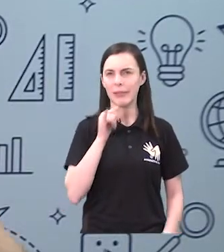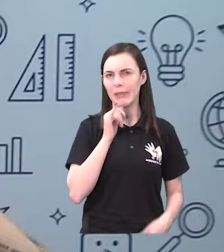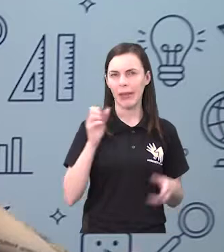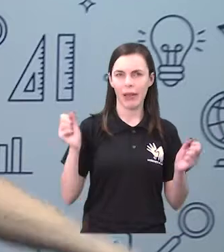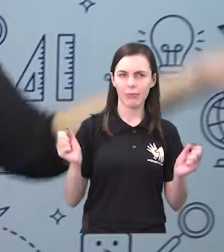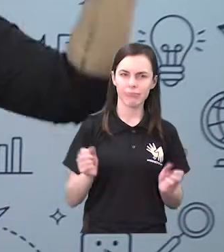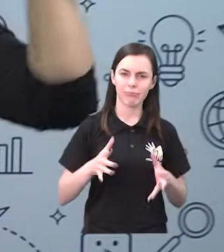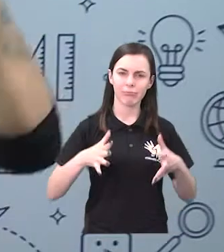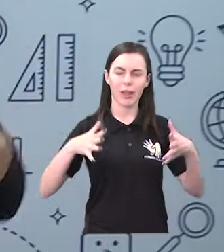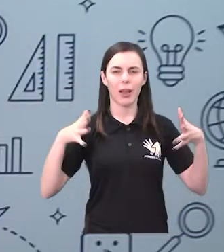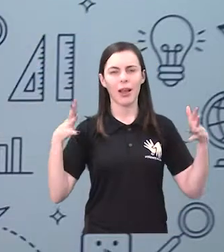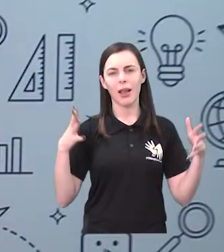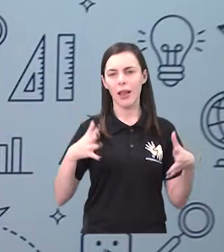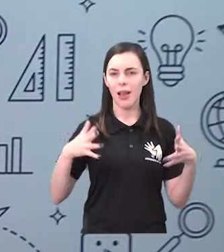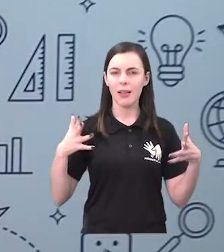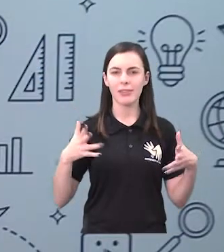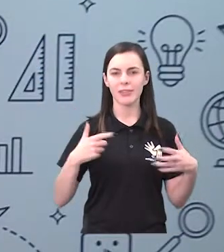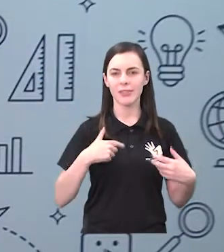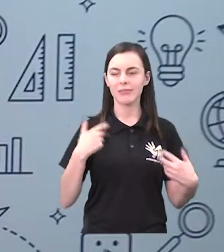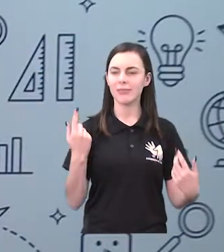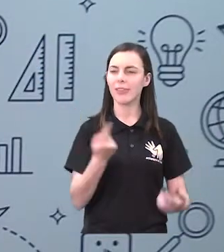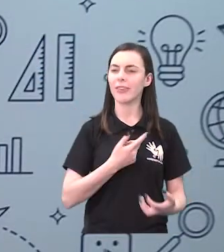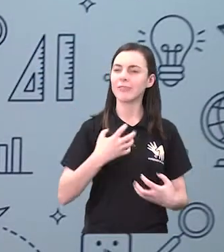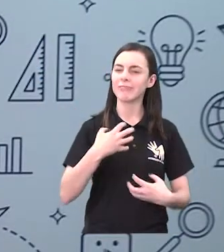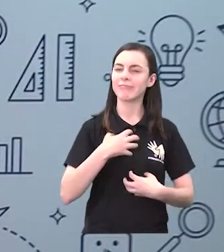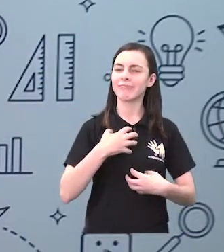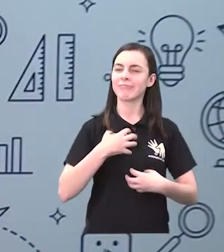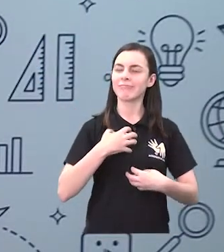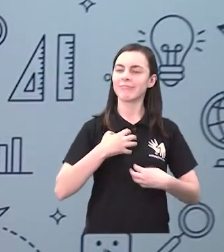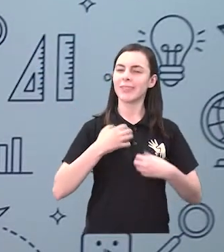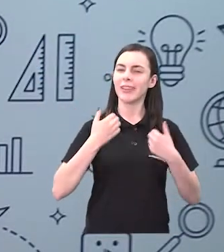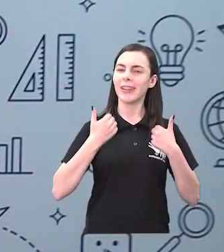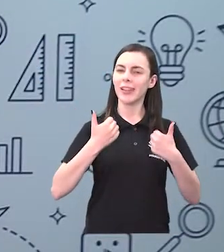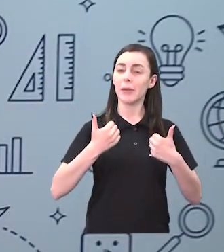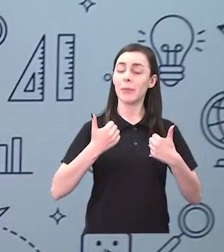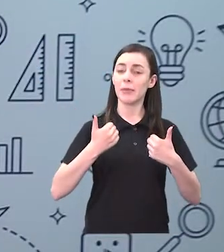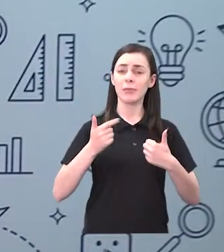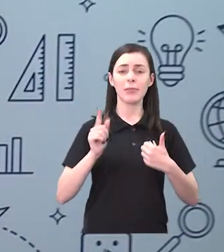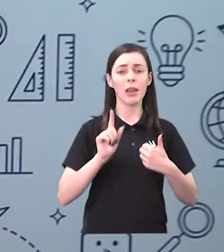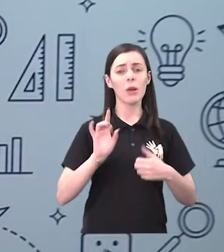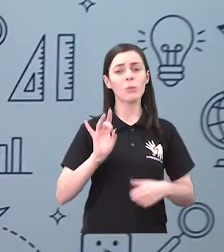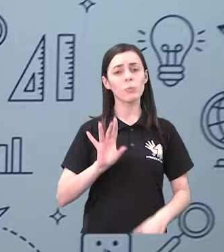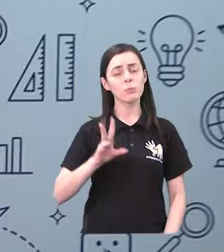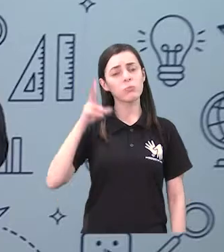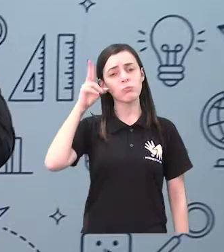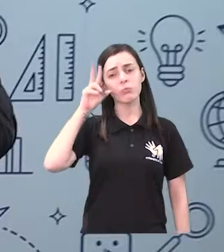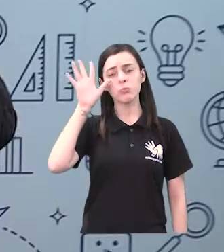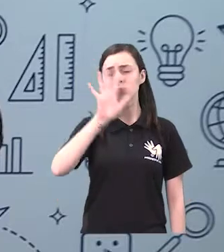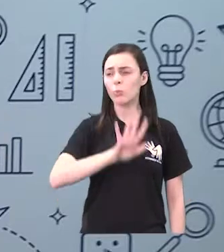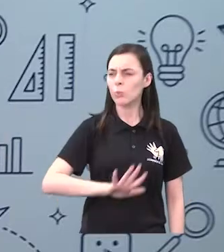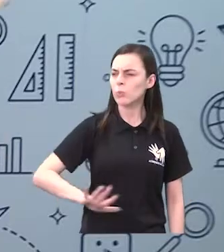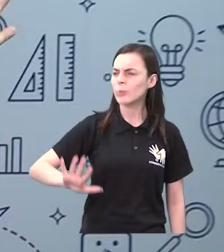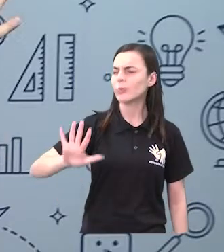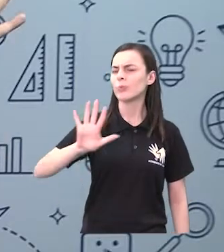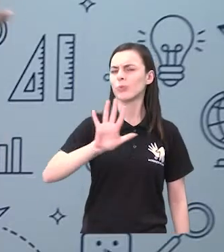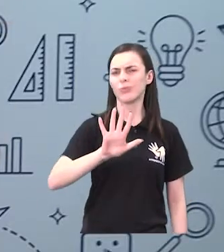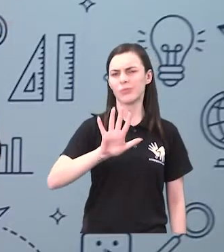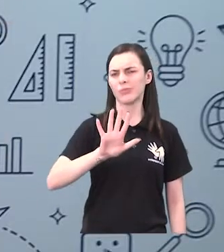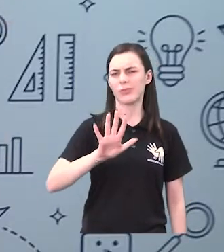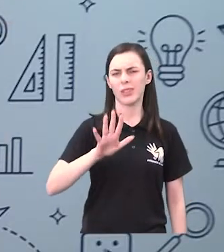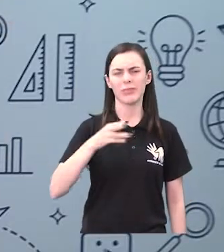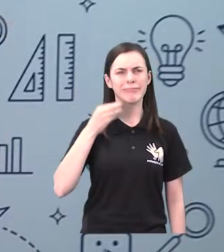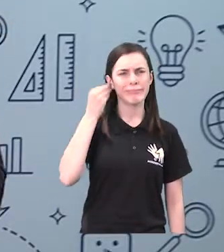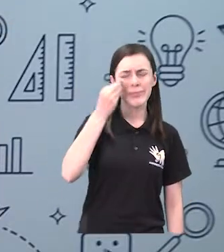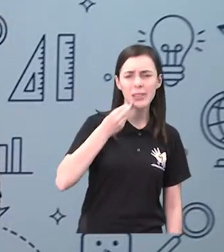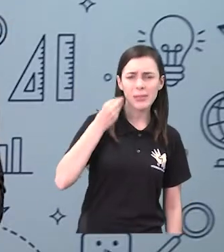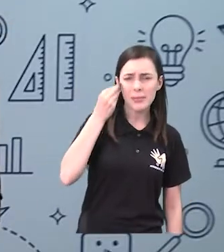de encantamento de magia que tanto nos fazem bem estamos falando de histórias de um modo geral das